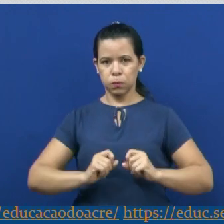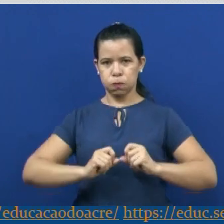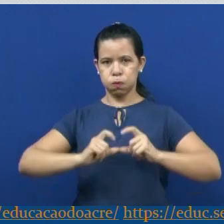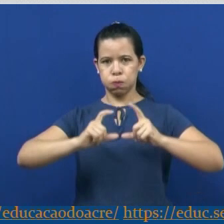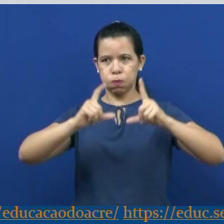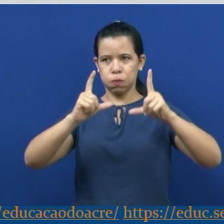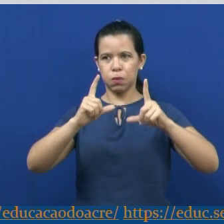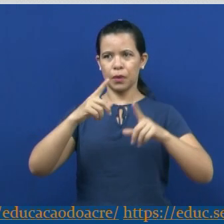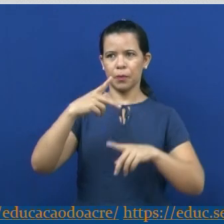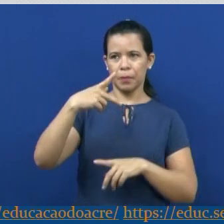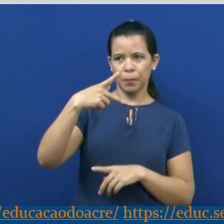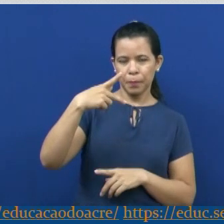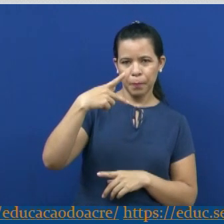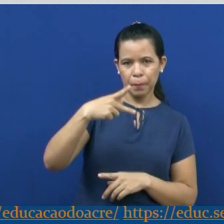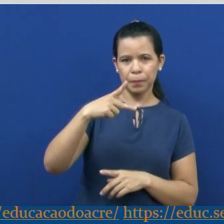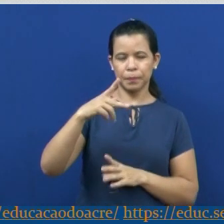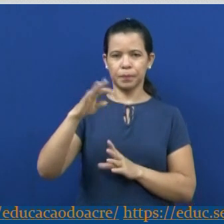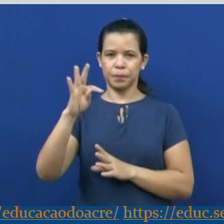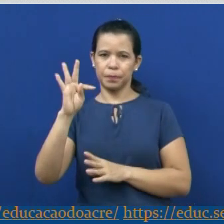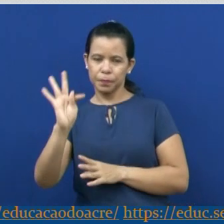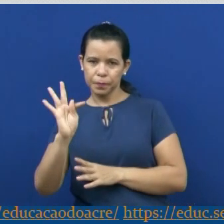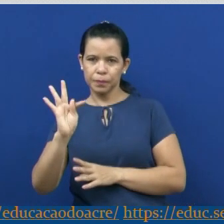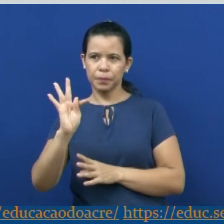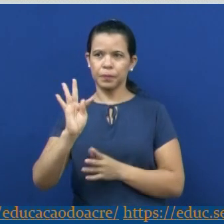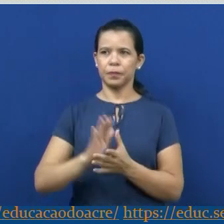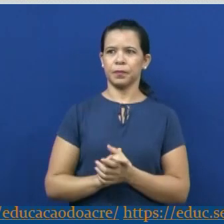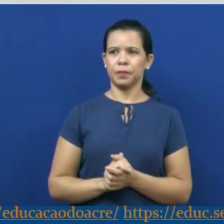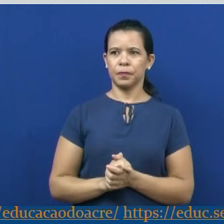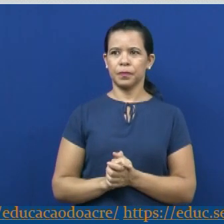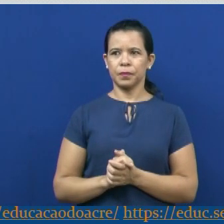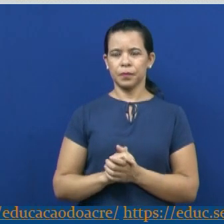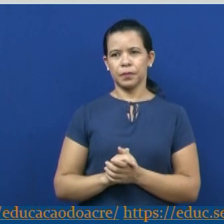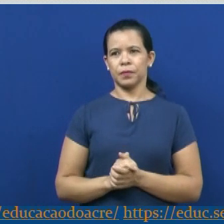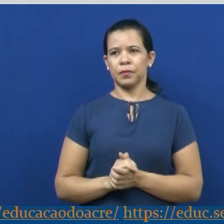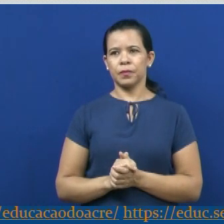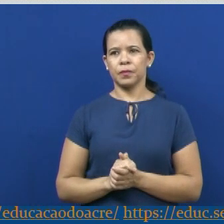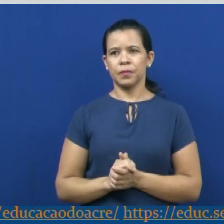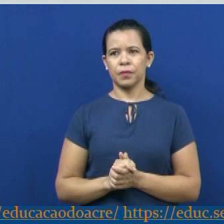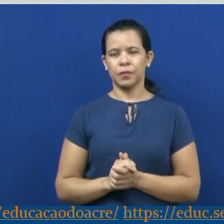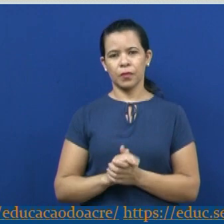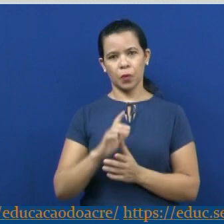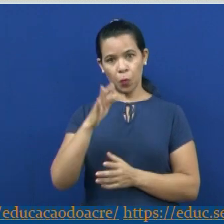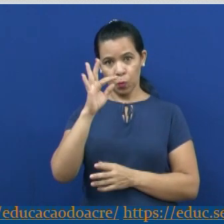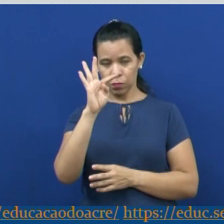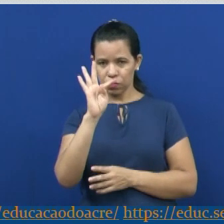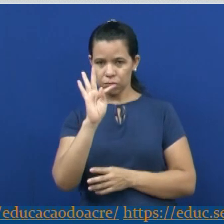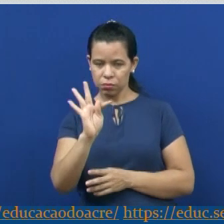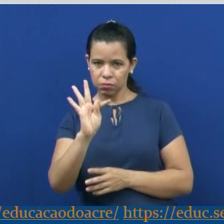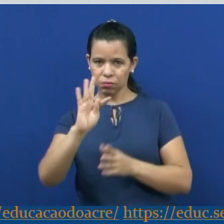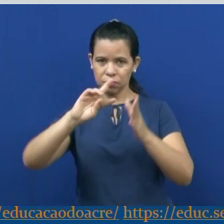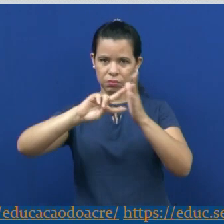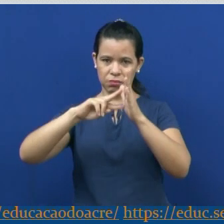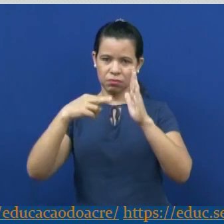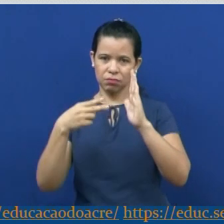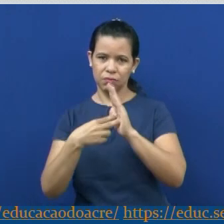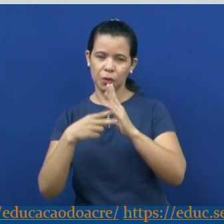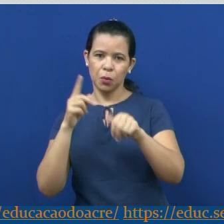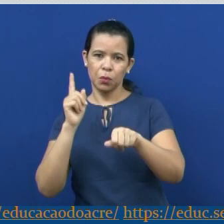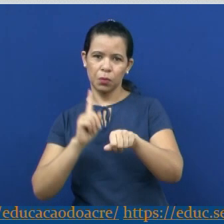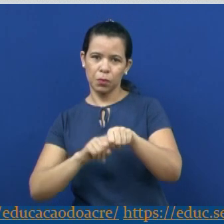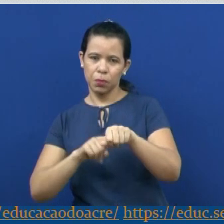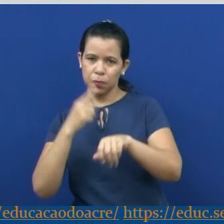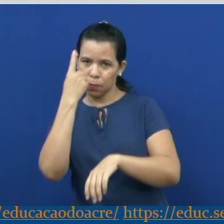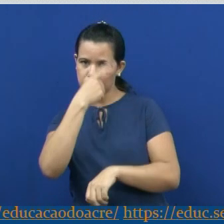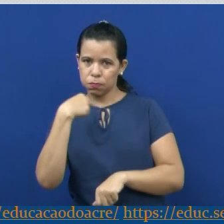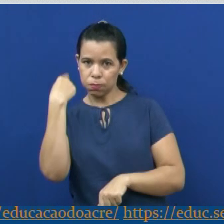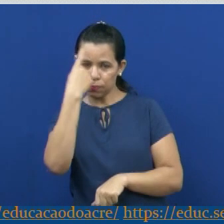25 vezes 2 elevado a T, em que o nosso T ele representa o tempo em